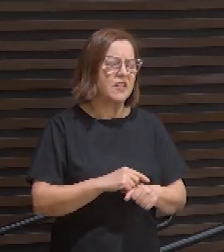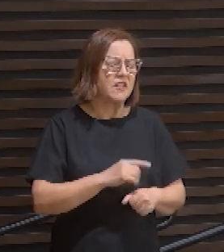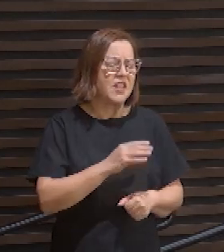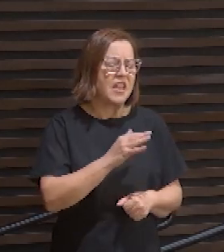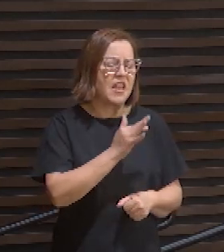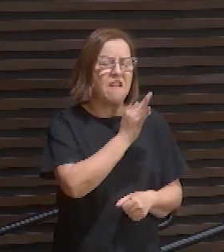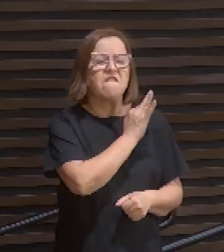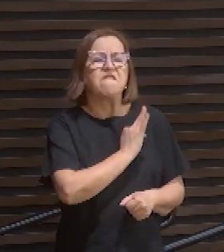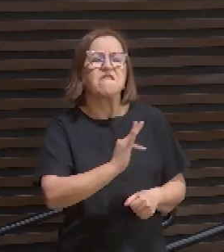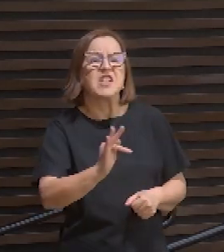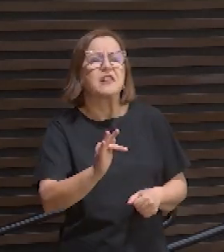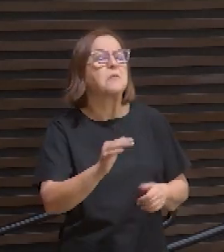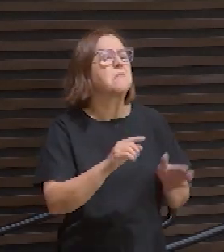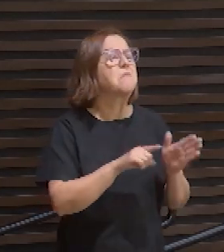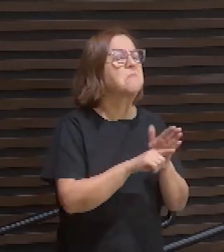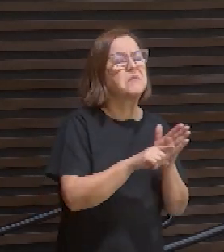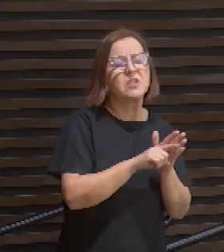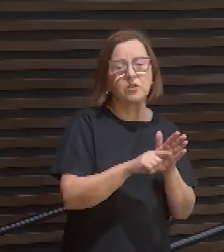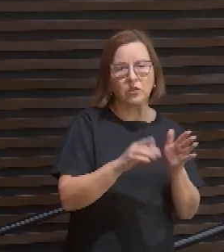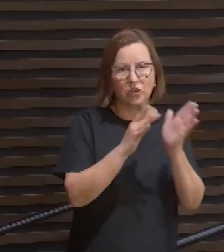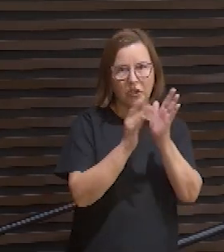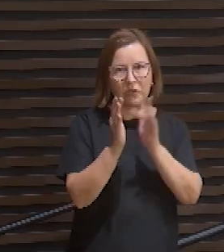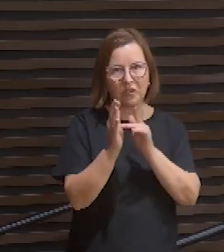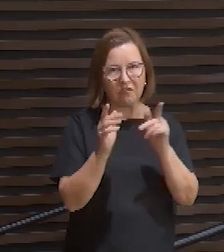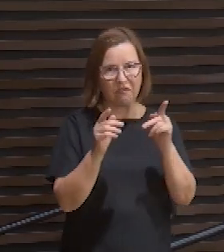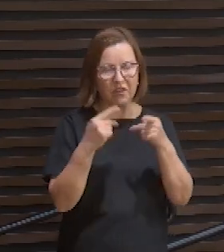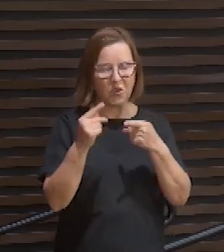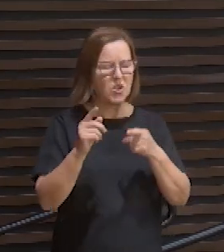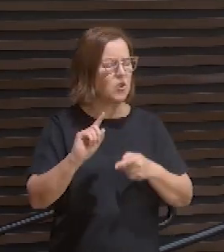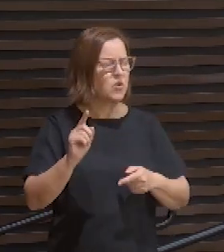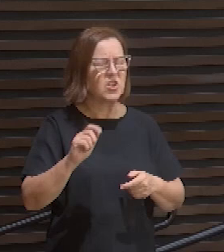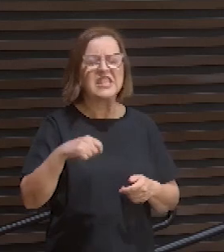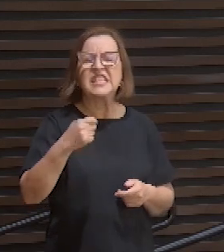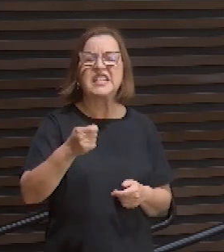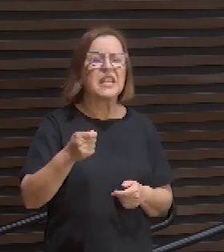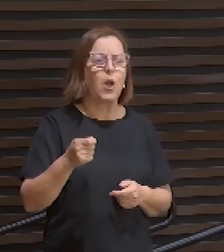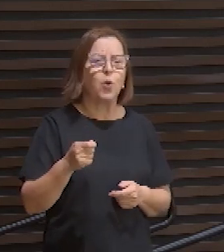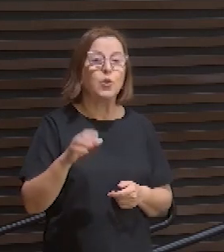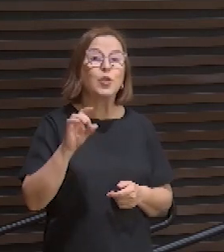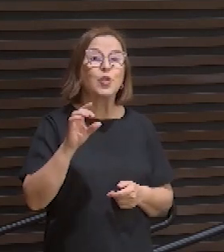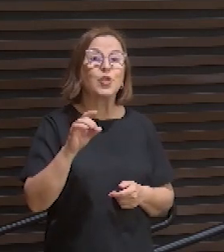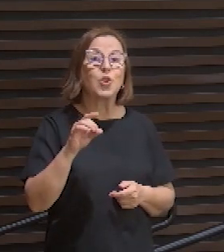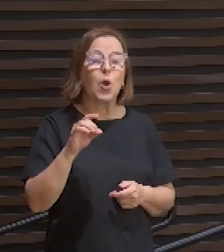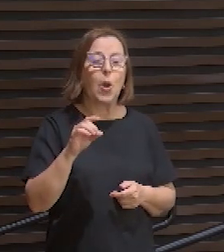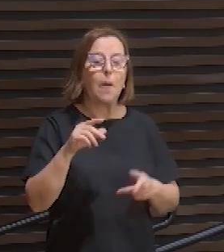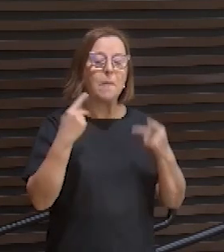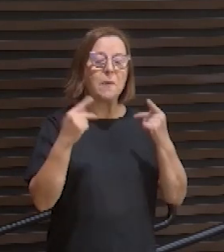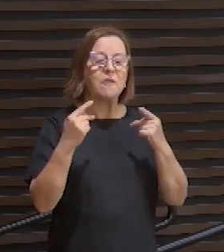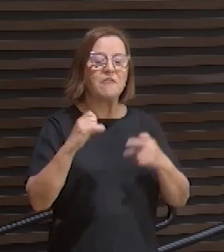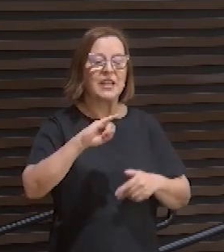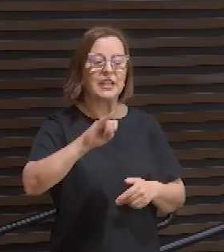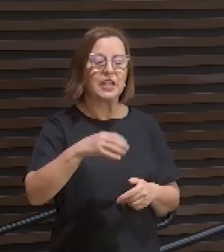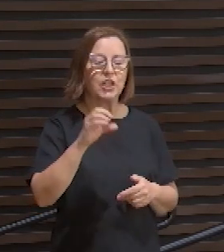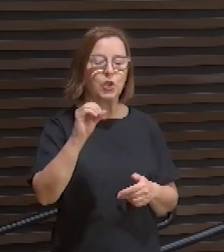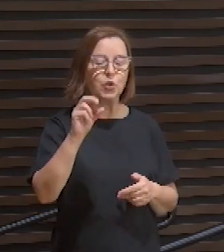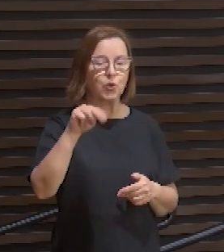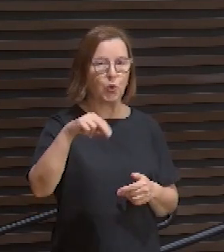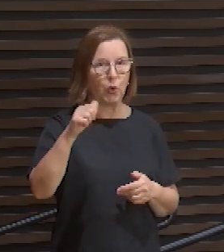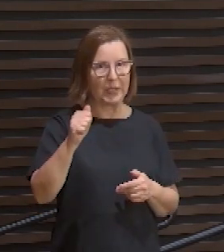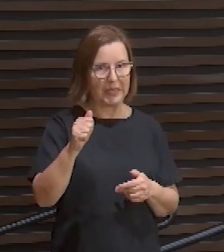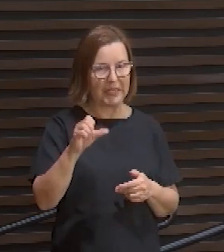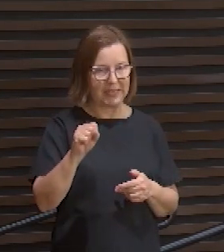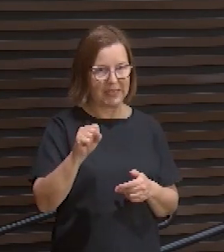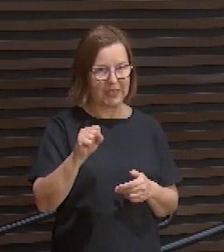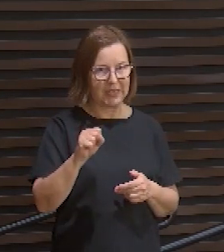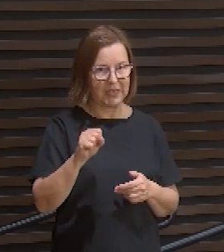geração incrédula aqui, a não ser o sinal do profeta Jonas. Porque assim como Jonas ficou 3 dias e 3 noites no ventre do peixe, assim o Filho do